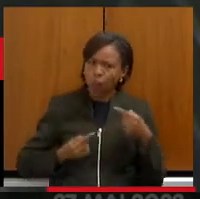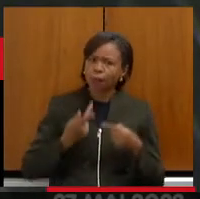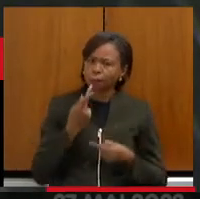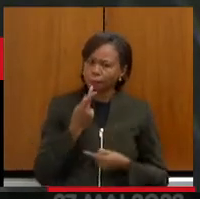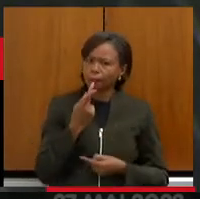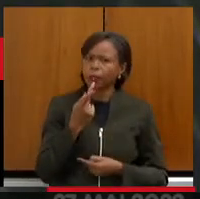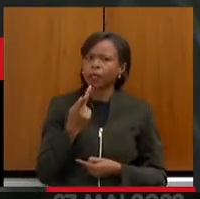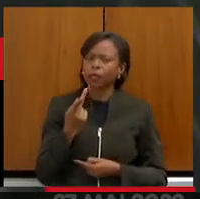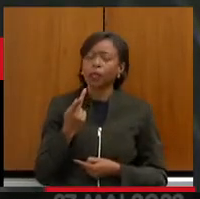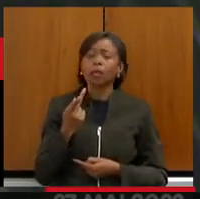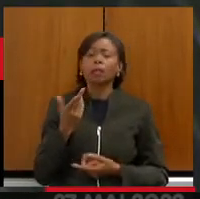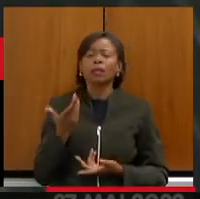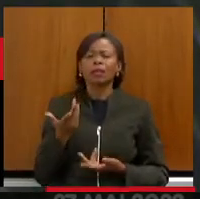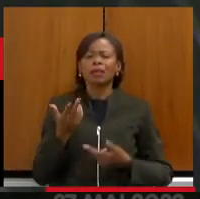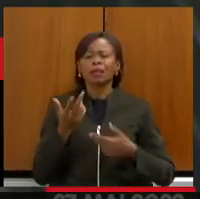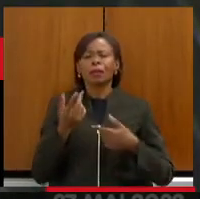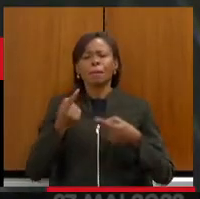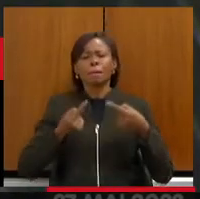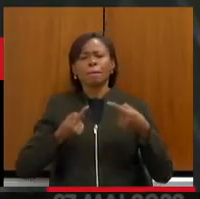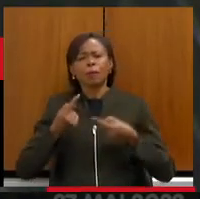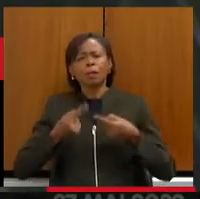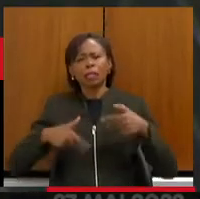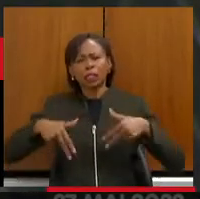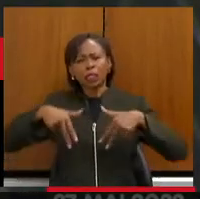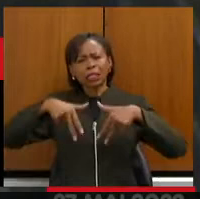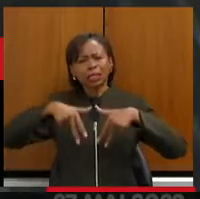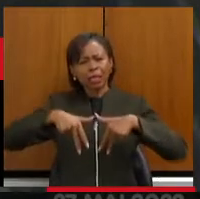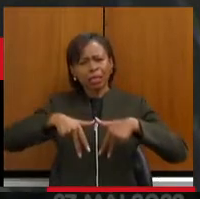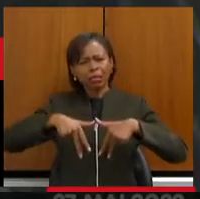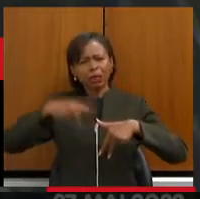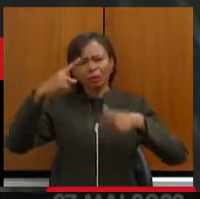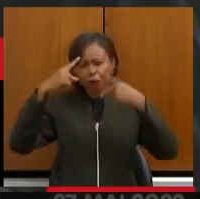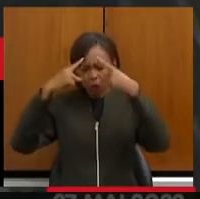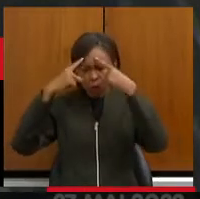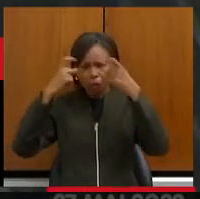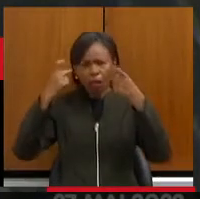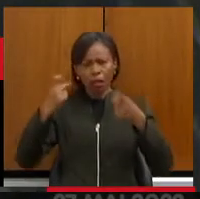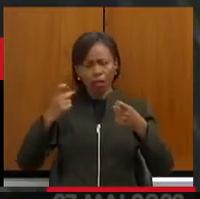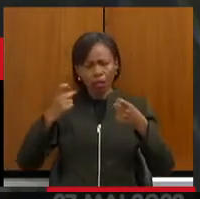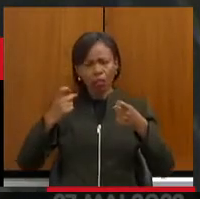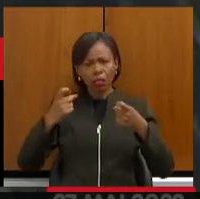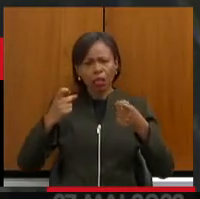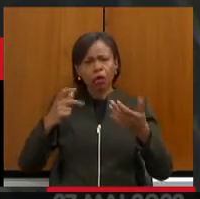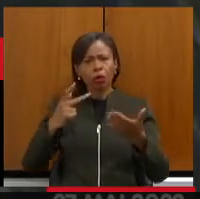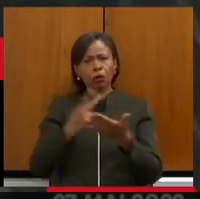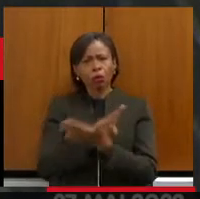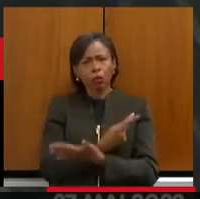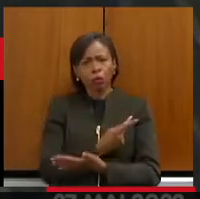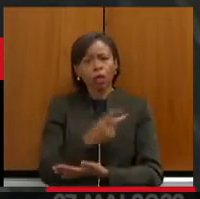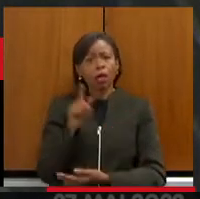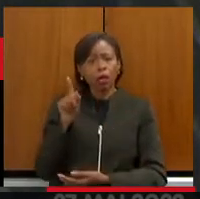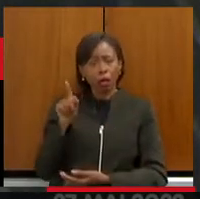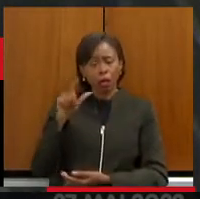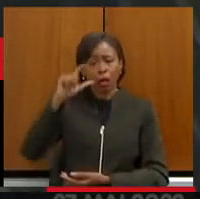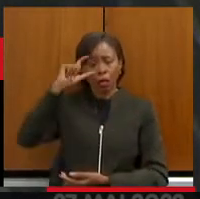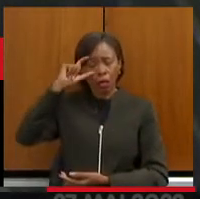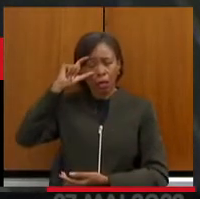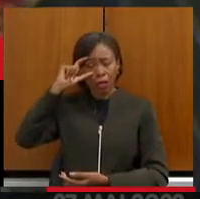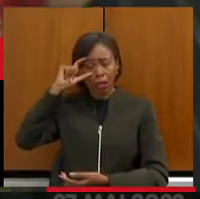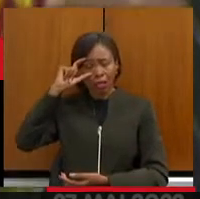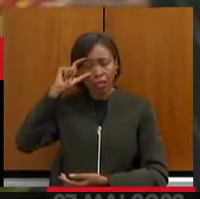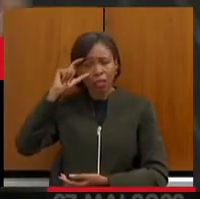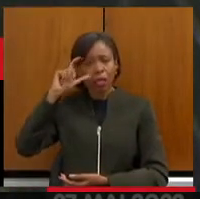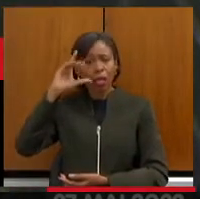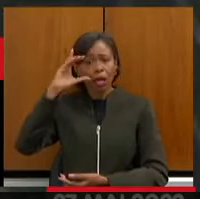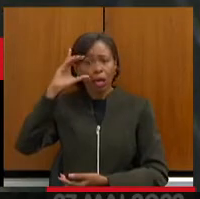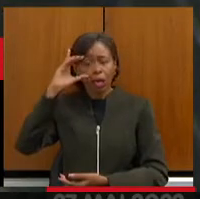política de gênero que vitimou que vitimou não que tem todo este mar nossa presidenta Dilma com